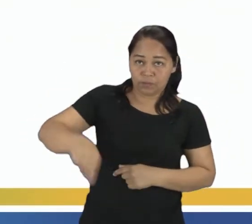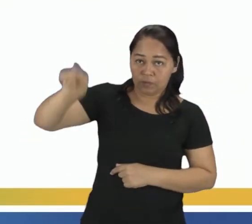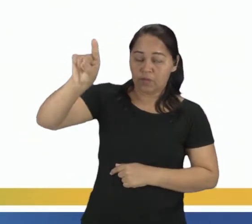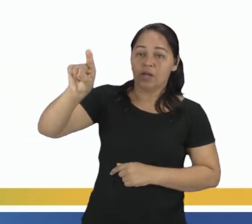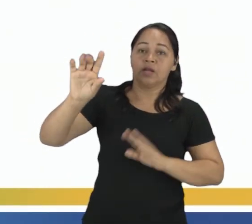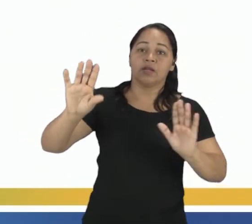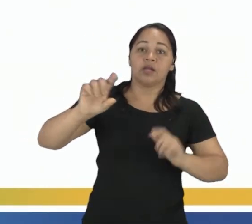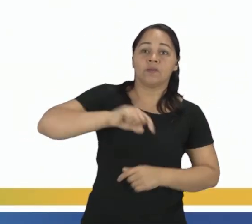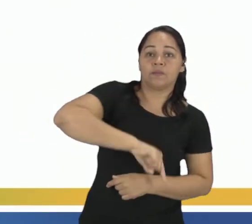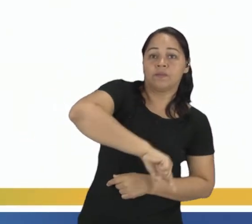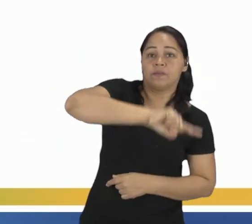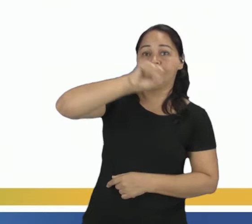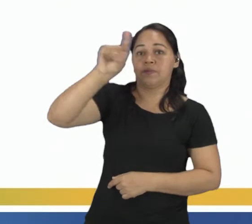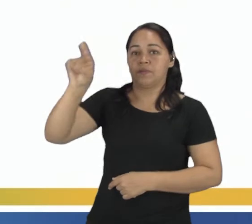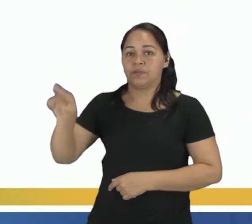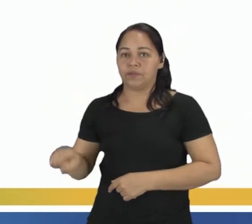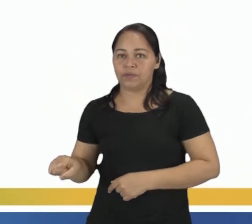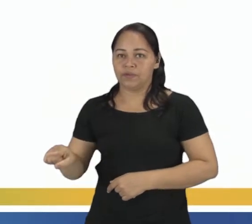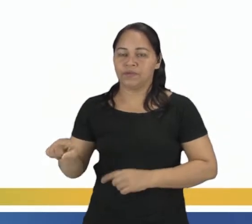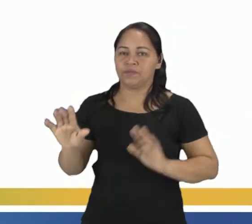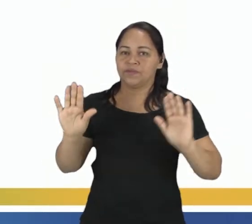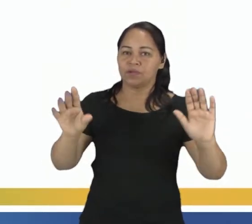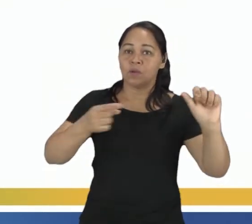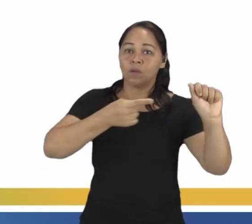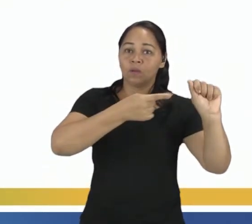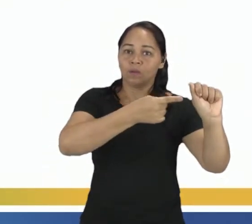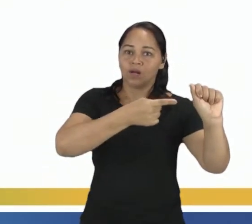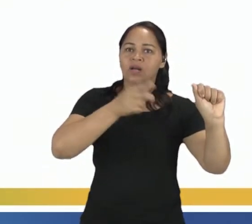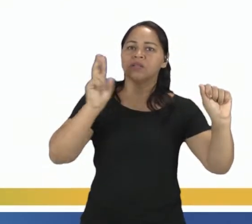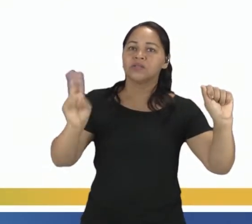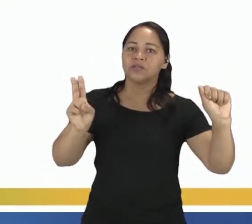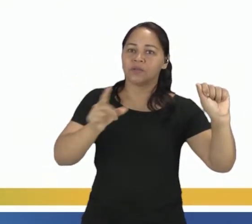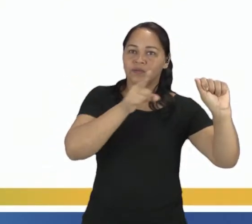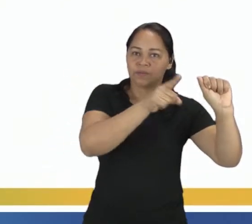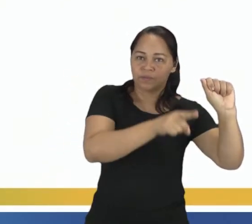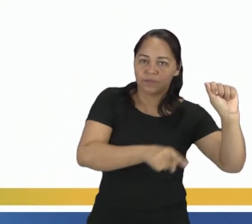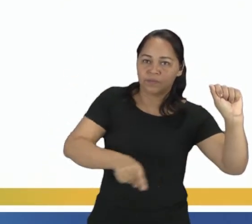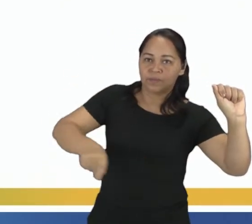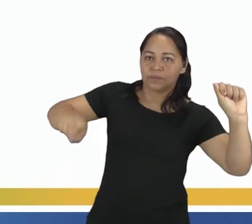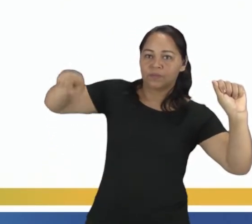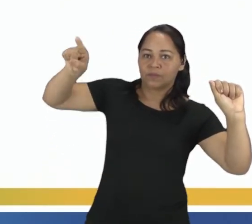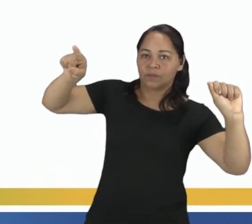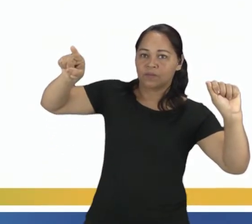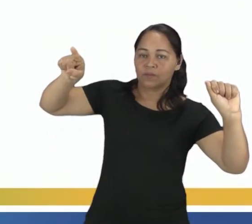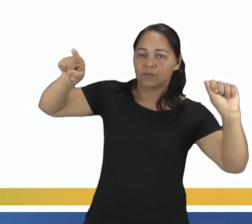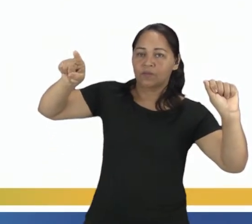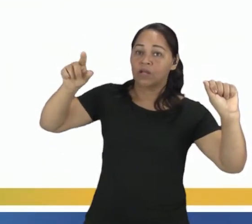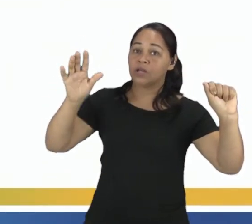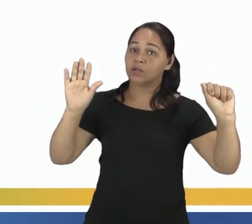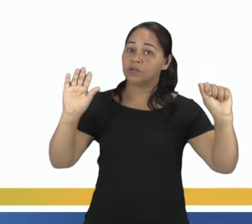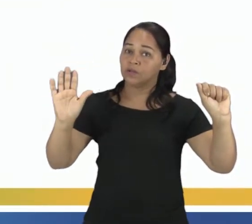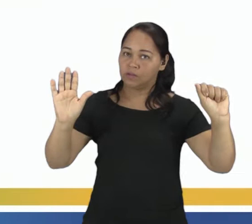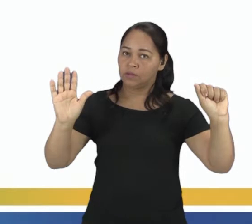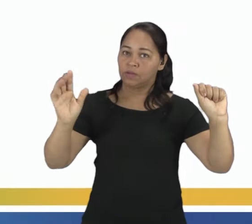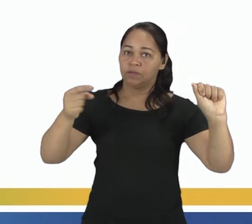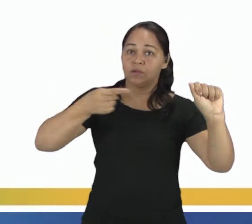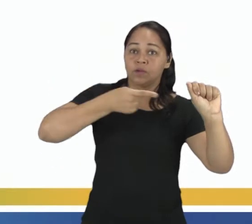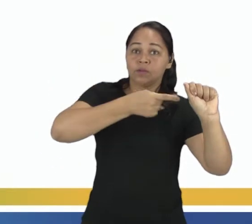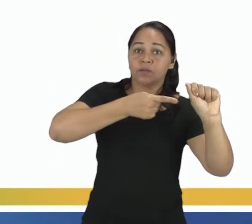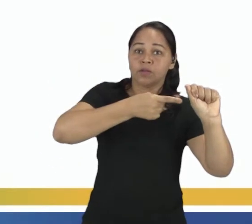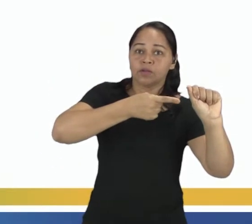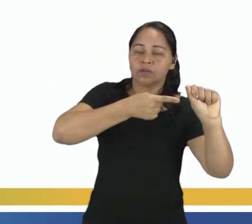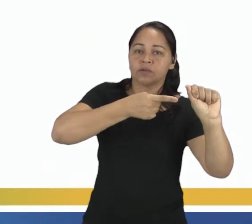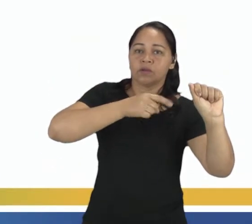Então aqui, observe, tem um sorriso. Né? Ele está feliz, o sorriso está aqui. Ó. Quando o a for negativo, ela vai estar